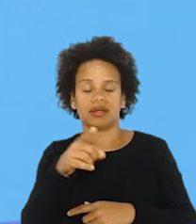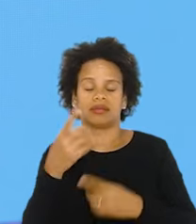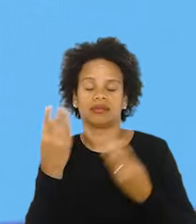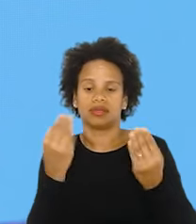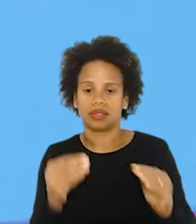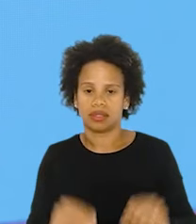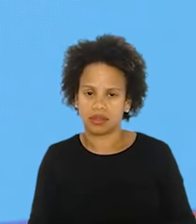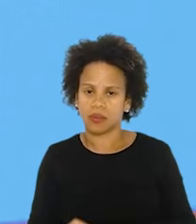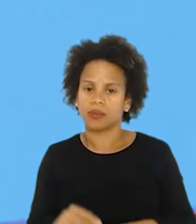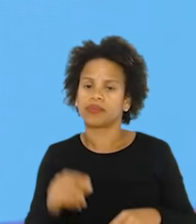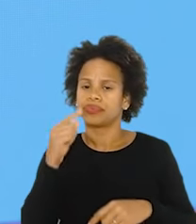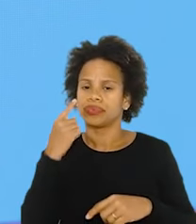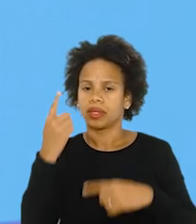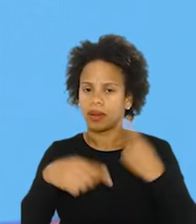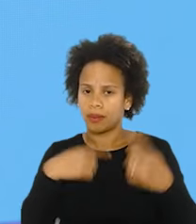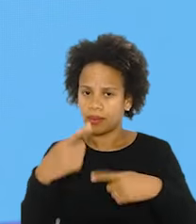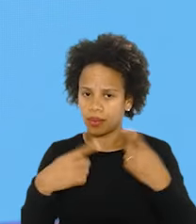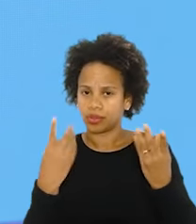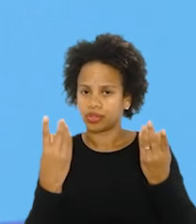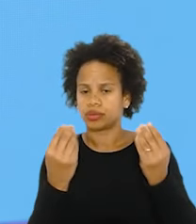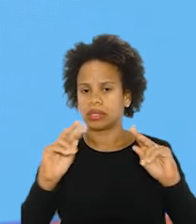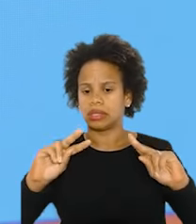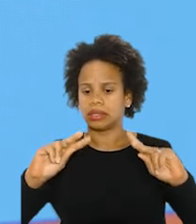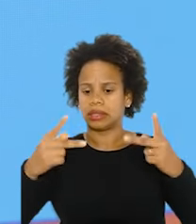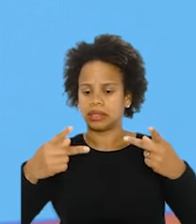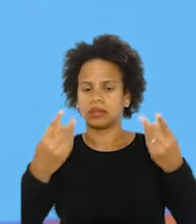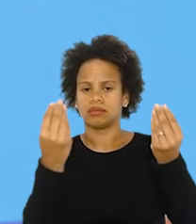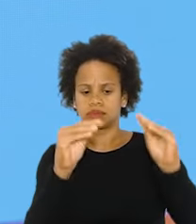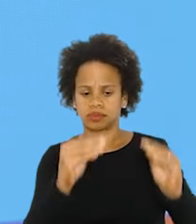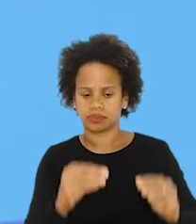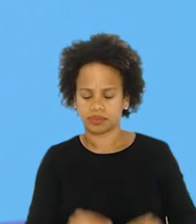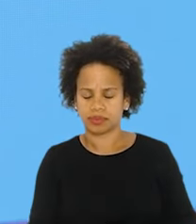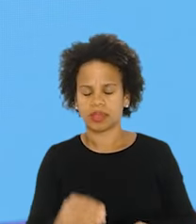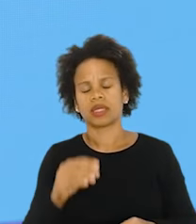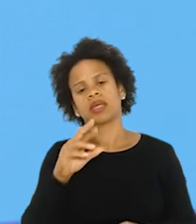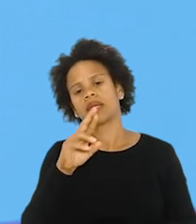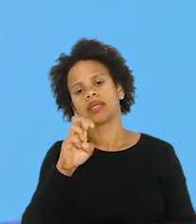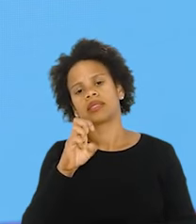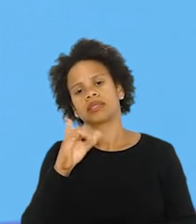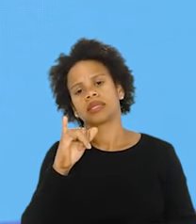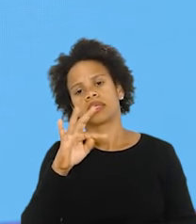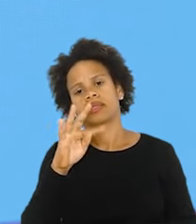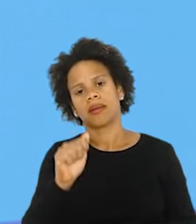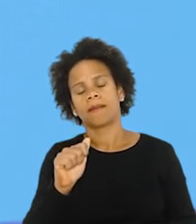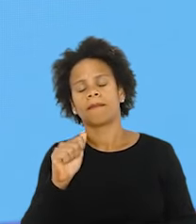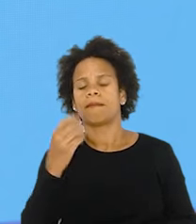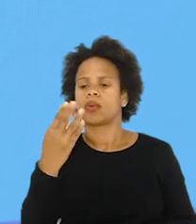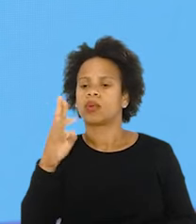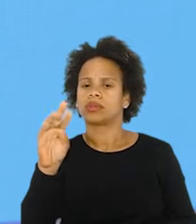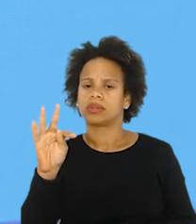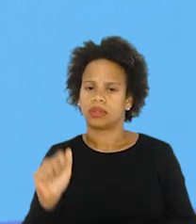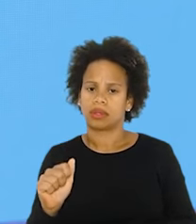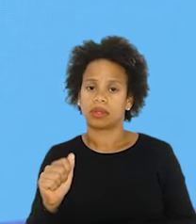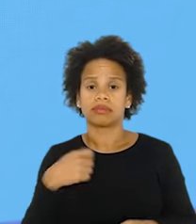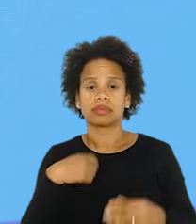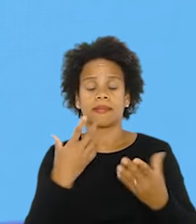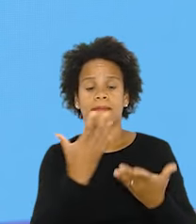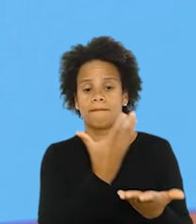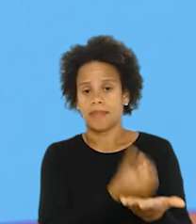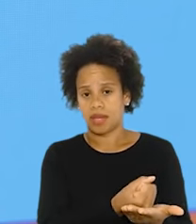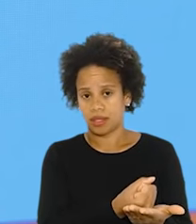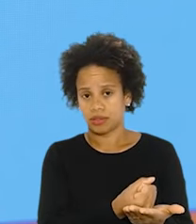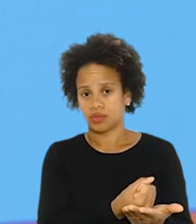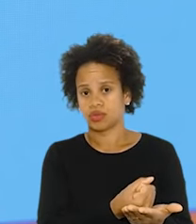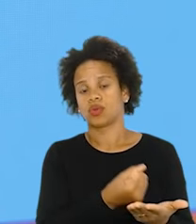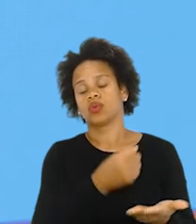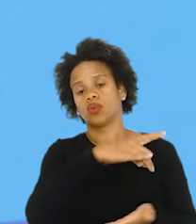você aqui no na descrição desse vídeo é o relatório mensal de receitas brutas Então você baixa esse documento você faz anotação mês